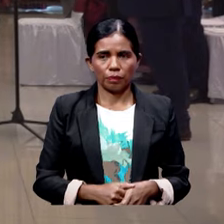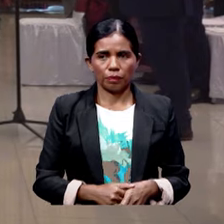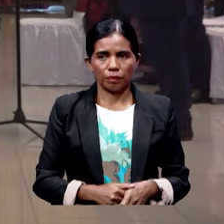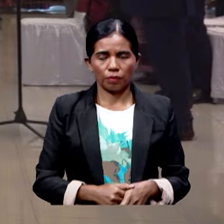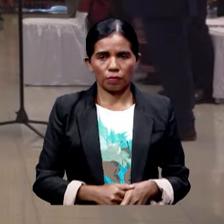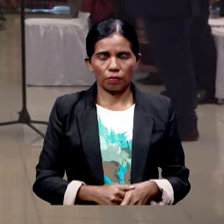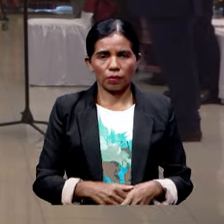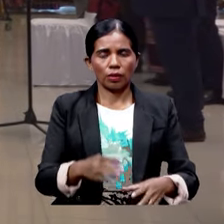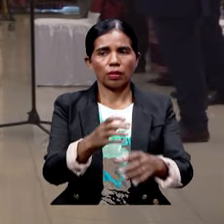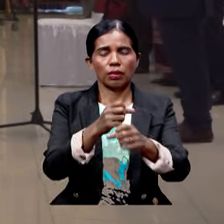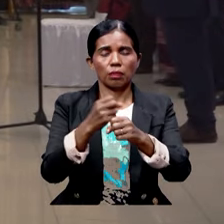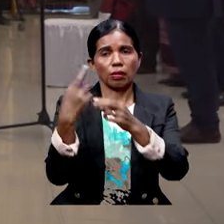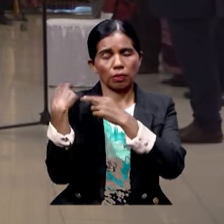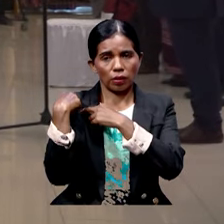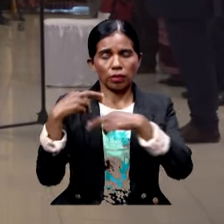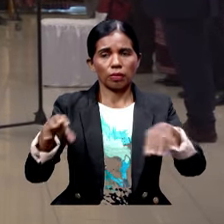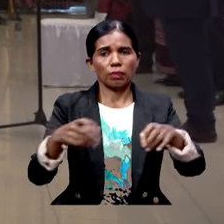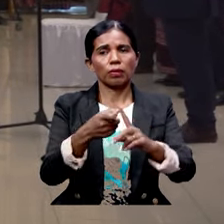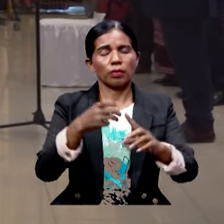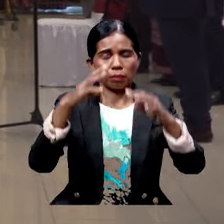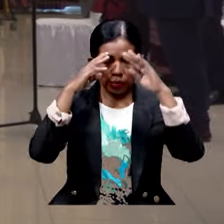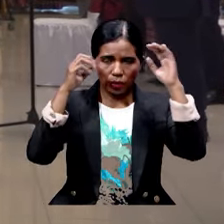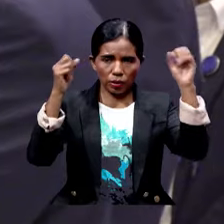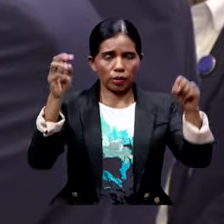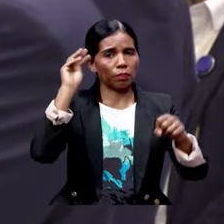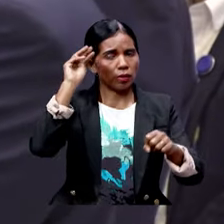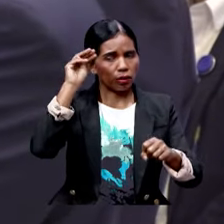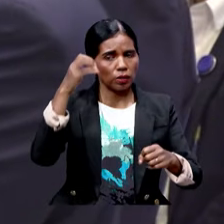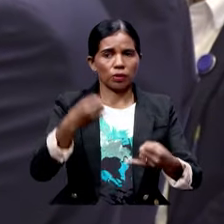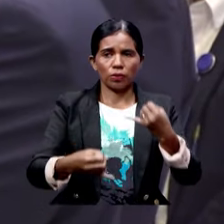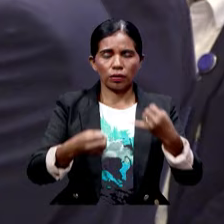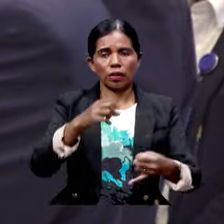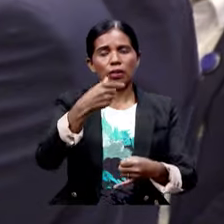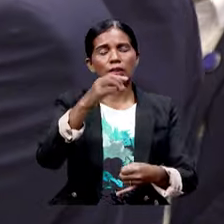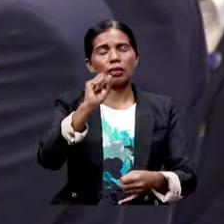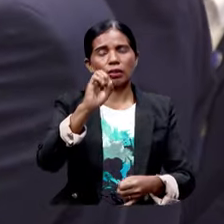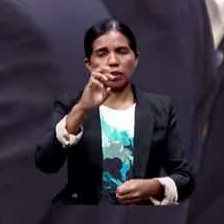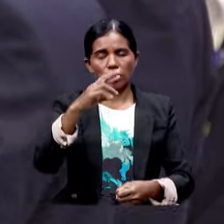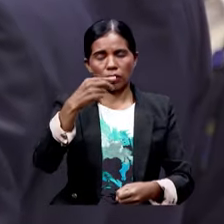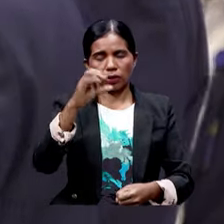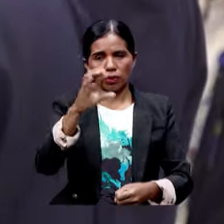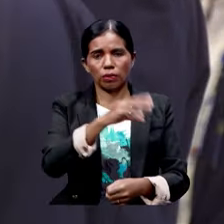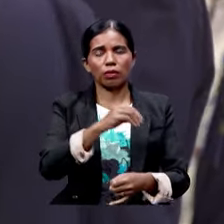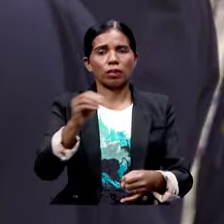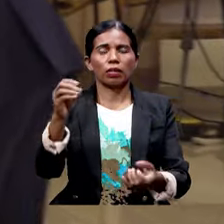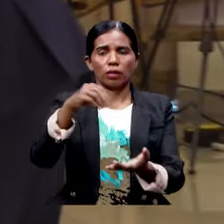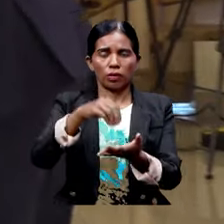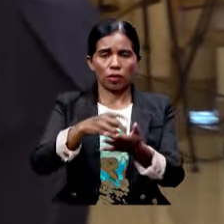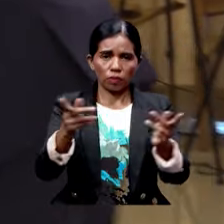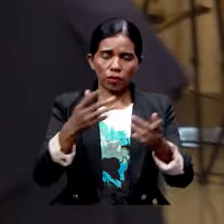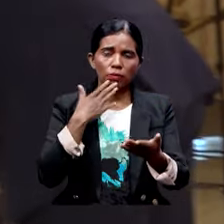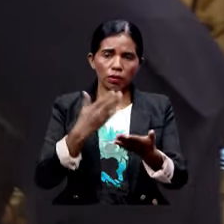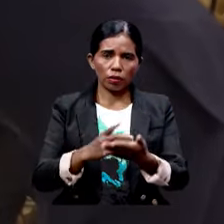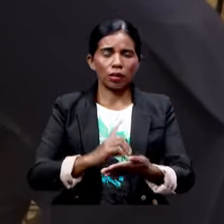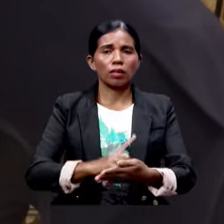Hafon simu pose si Presidente da República José Ramos Horta, Ministro de Justiça Fon Sergio Ornai Hateten, nia se cria condição hori apoio no desenvolve